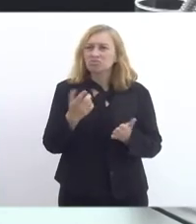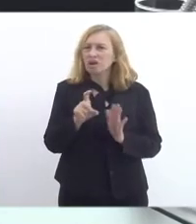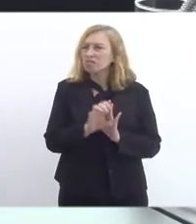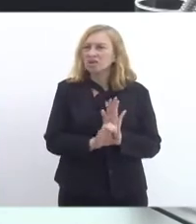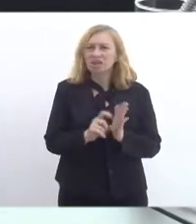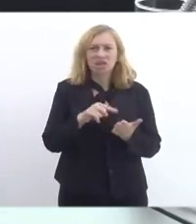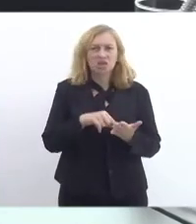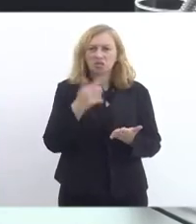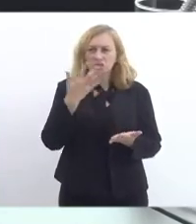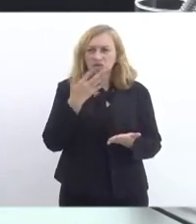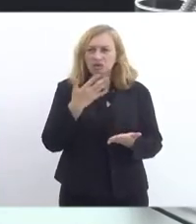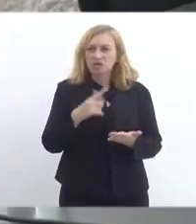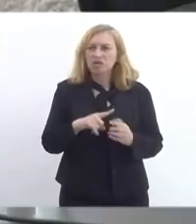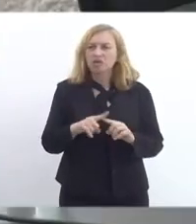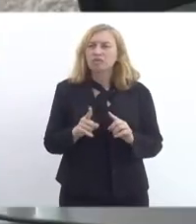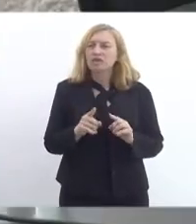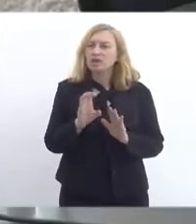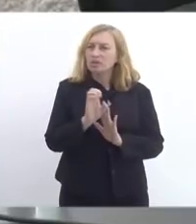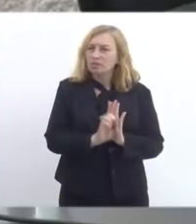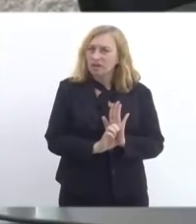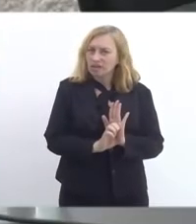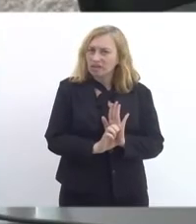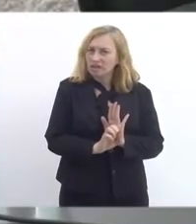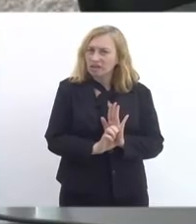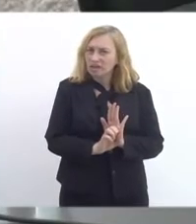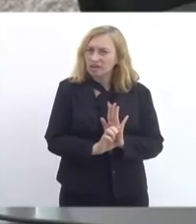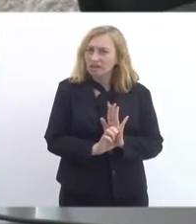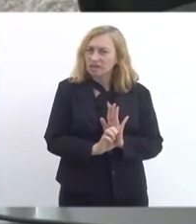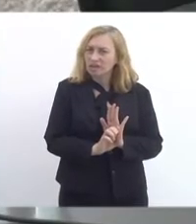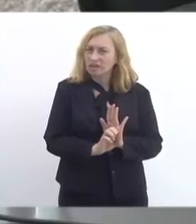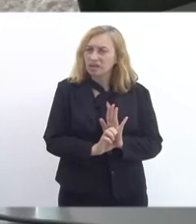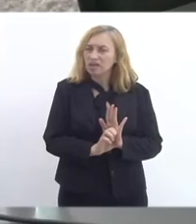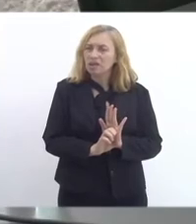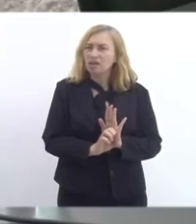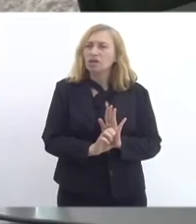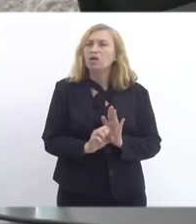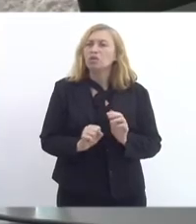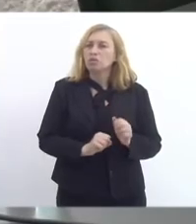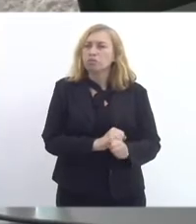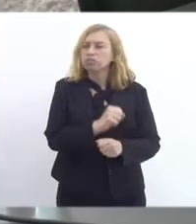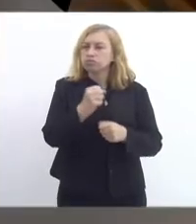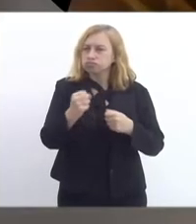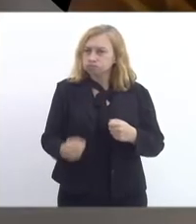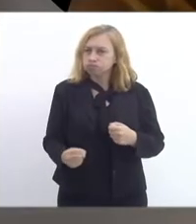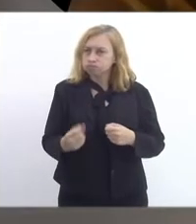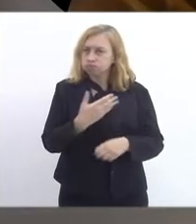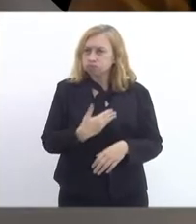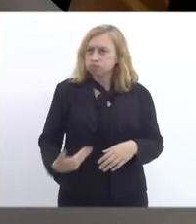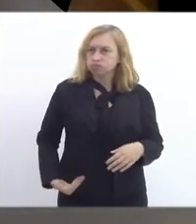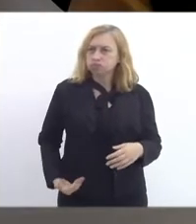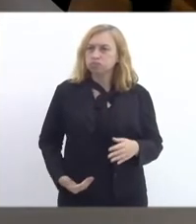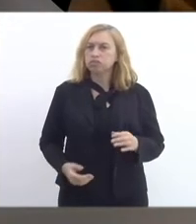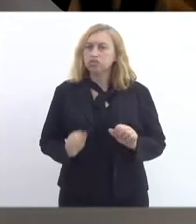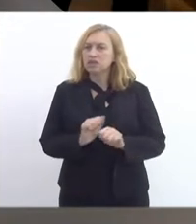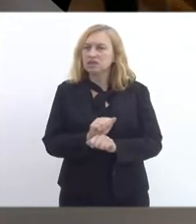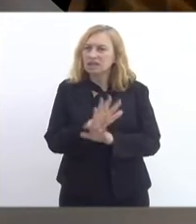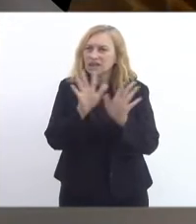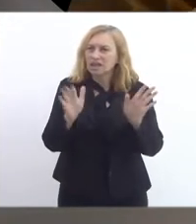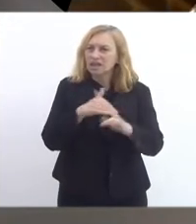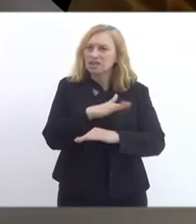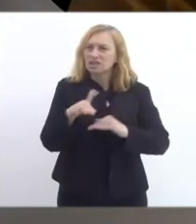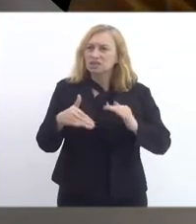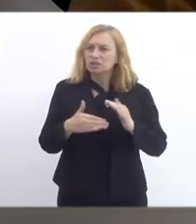aqui, a emenda analisada. É uma emenda aditiva? O poder público deverá exigir como medida de transparência que todas